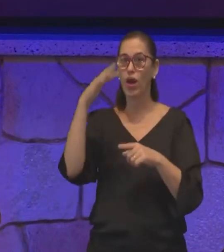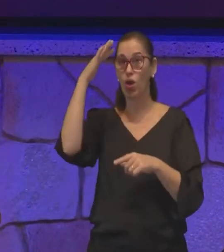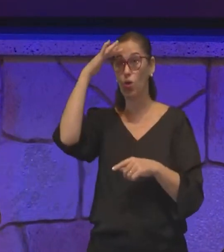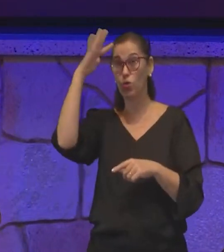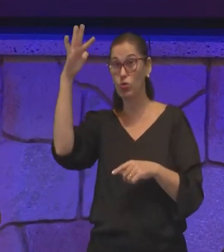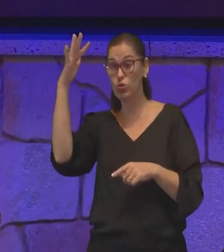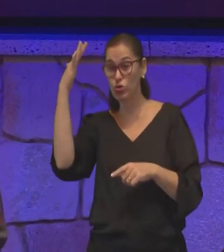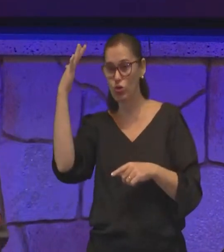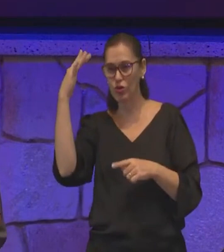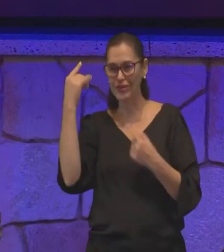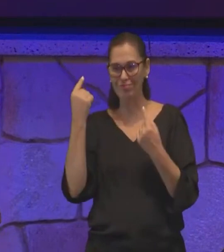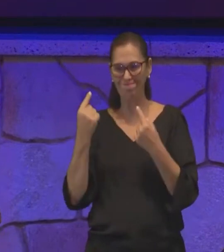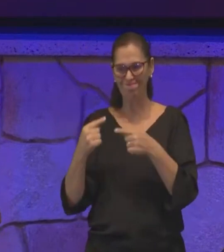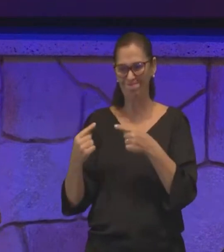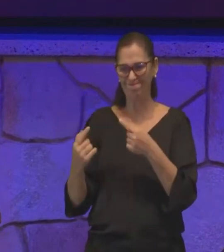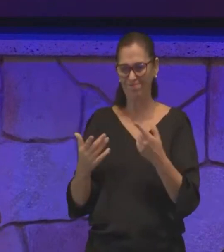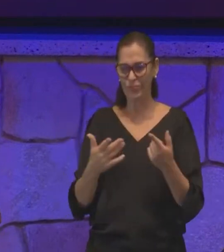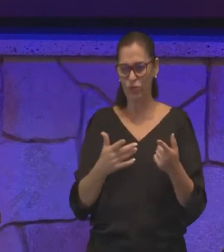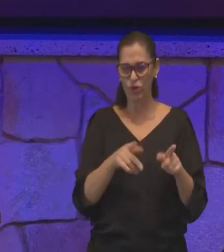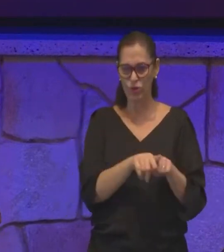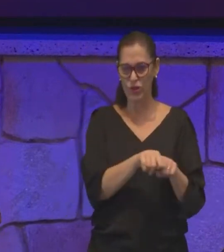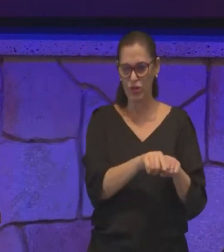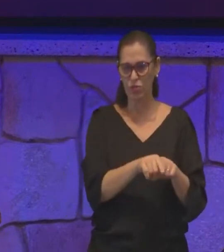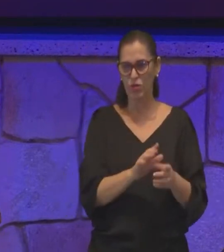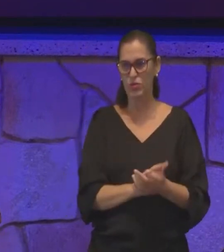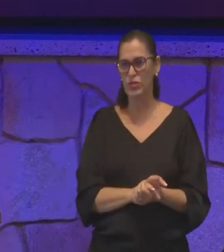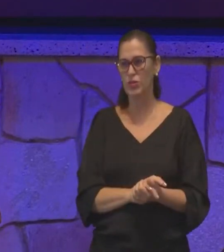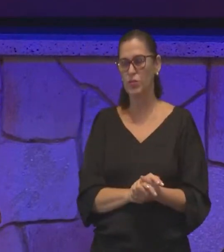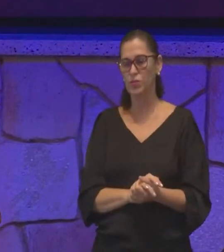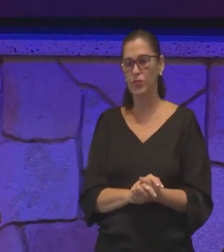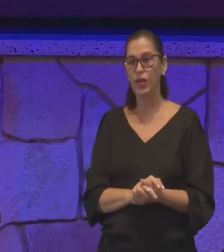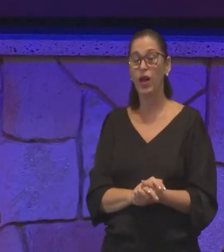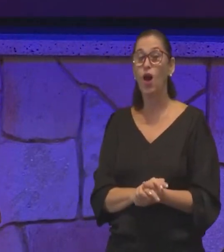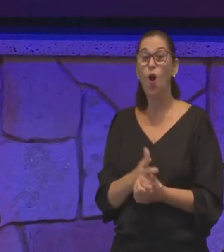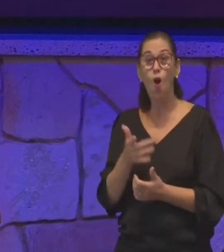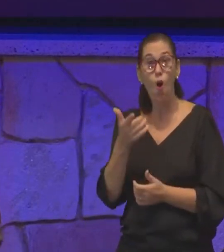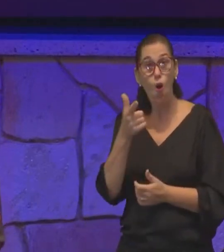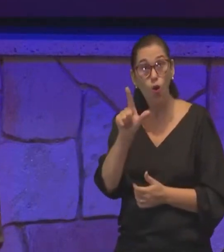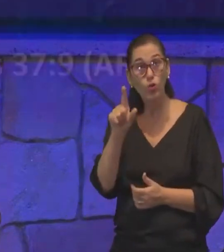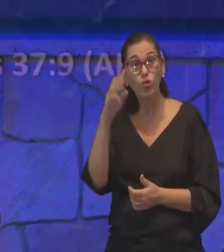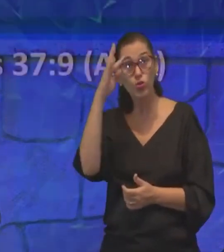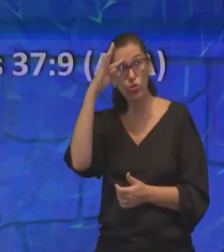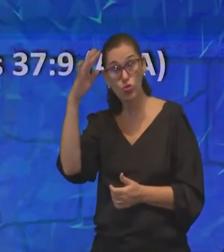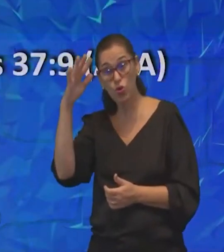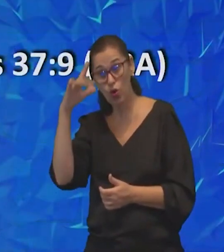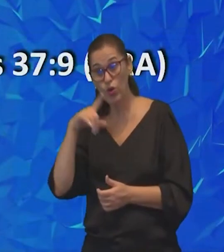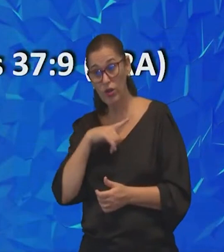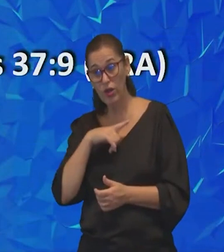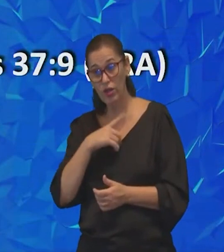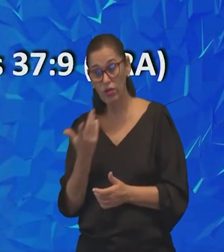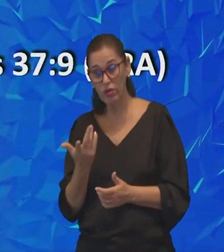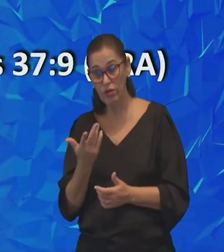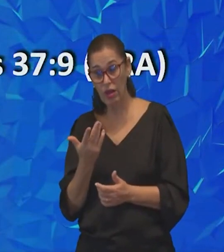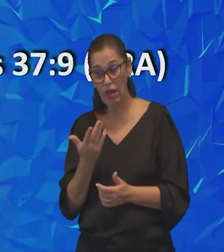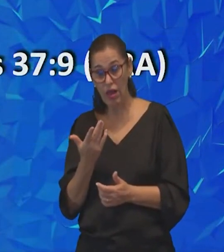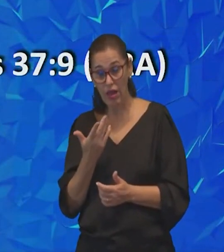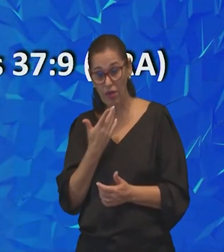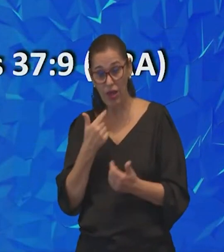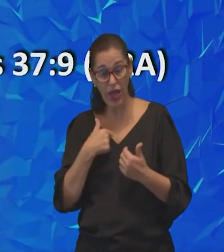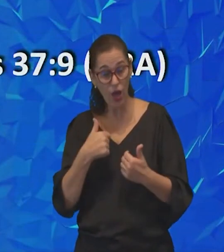ódio. No verso de número 9, teve ainda outro sonho, e o referiu aos seus irmãos